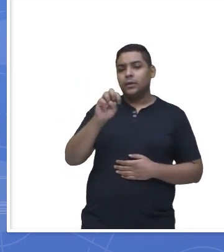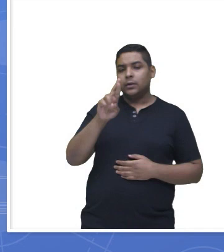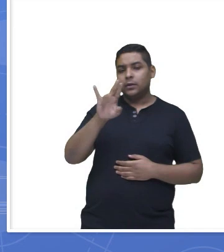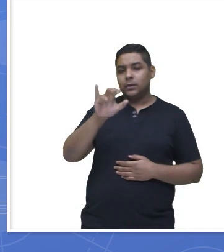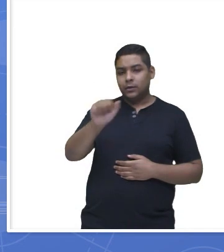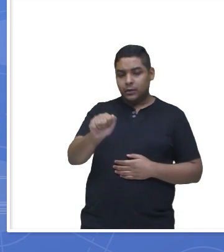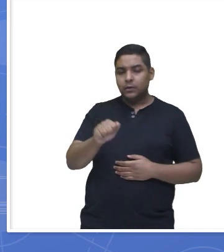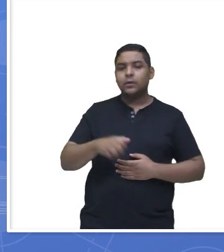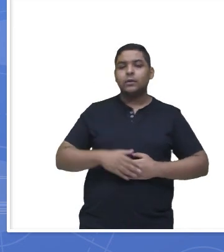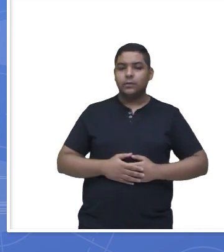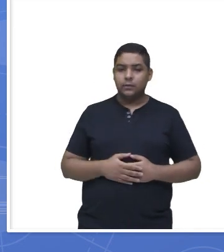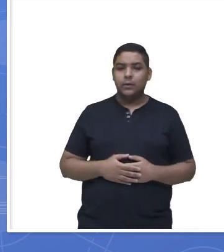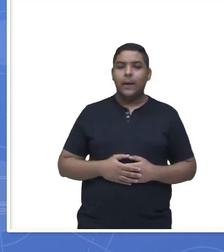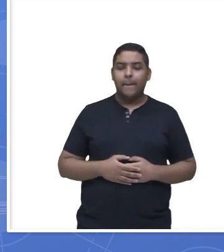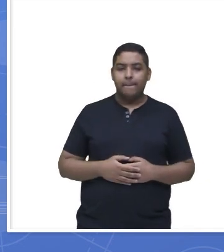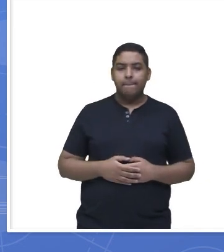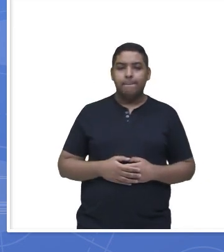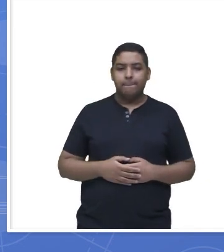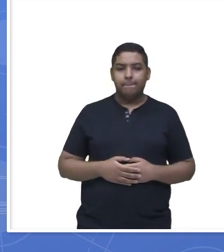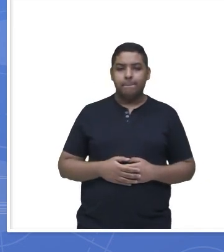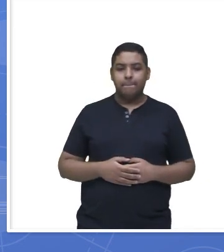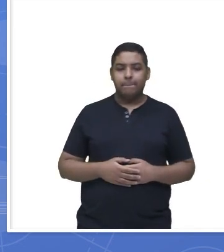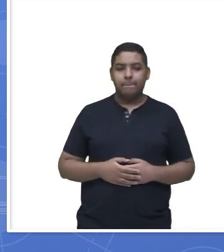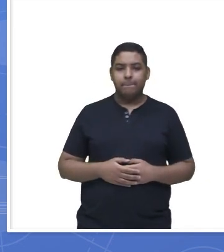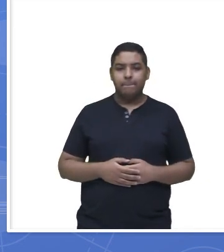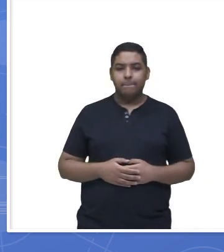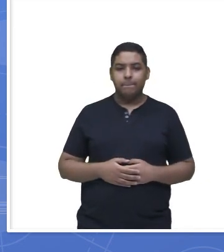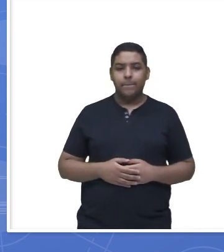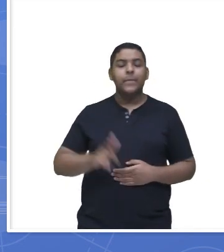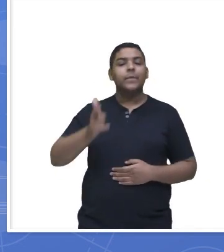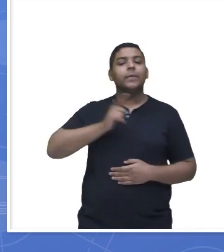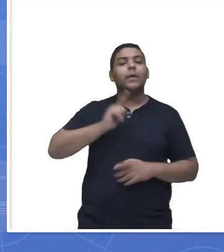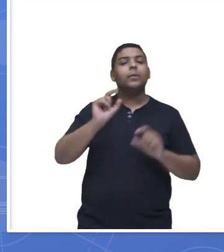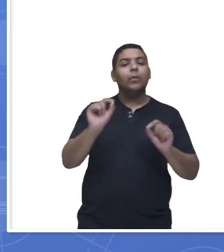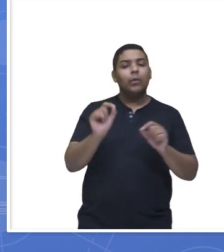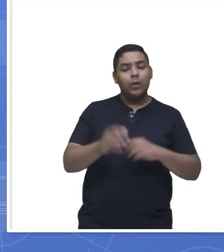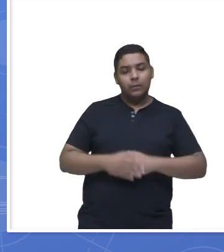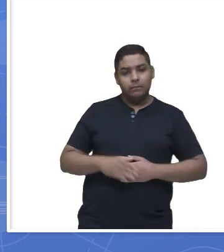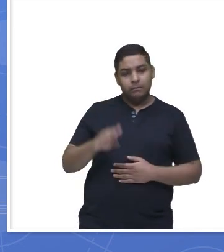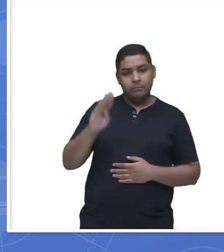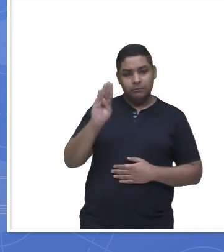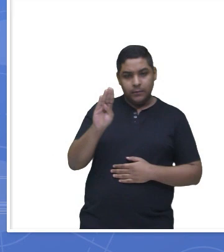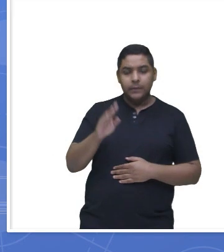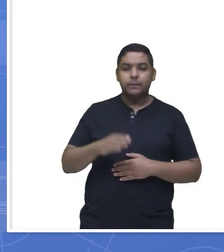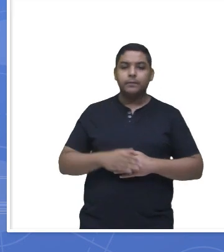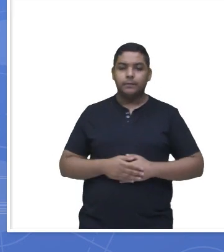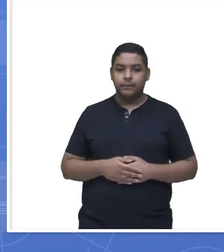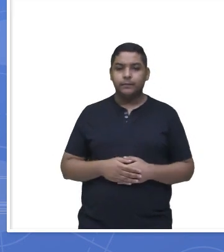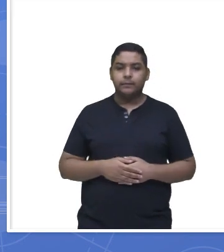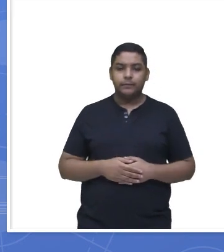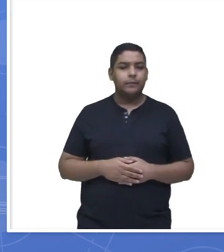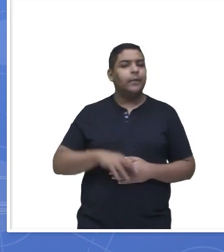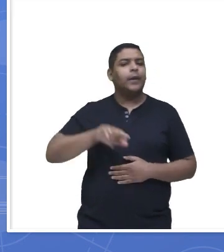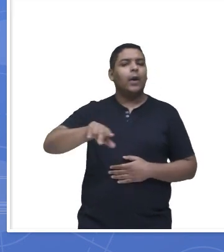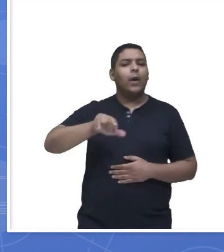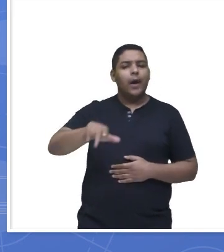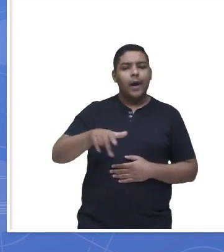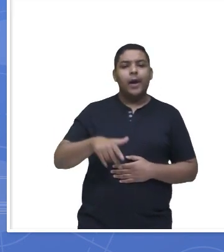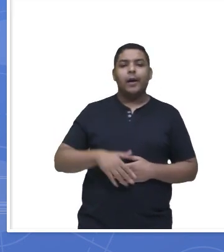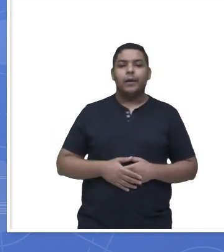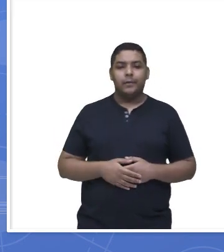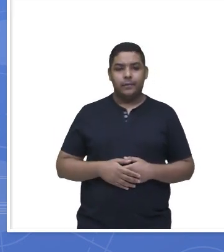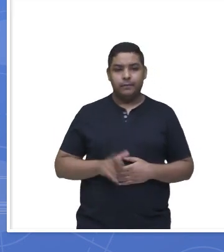recibió una dosis de anestesia. Temos a letra B. En verdad, no hay competencia en